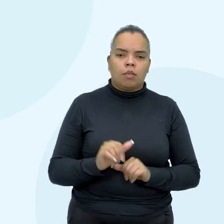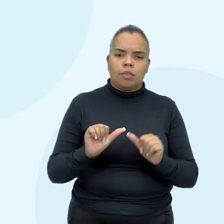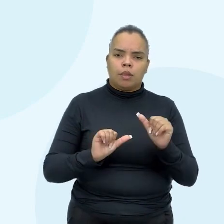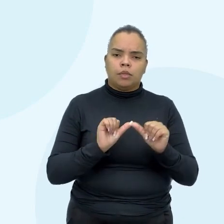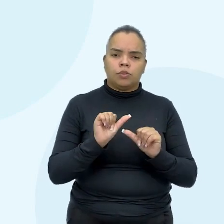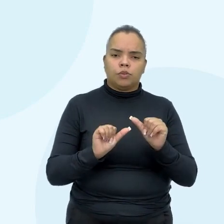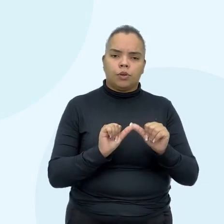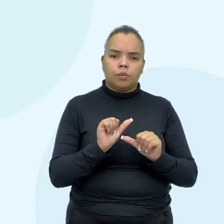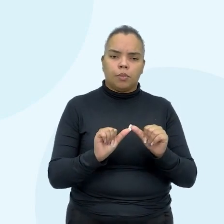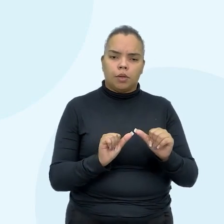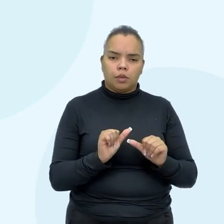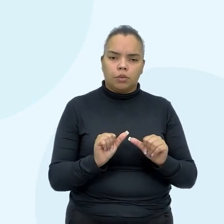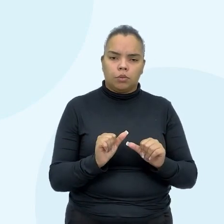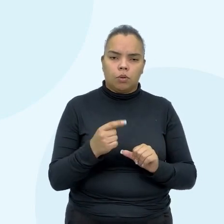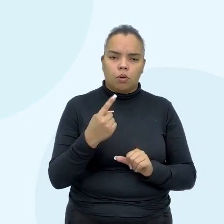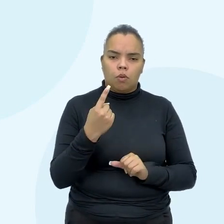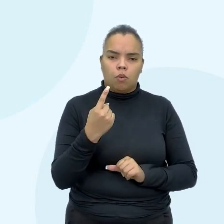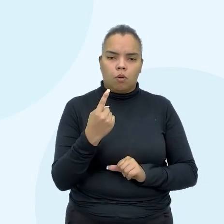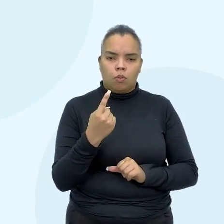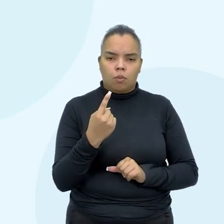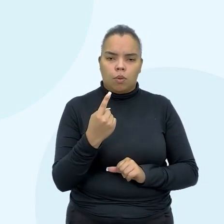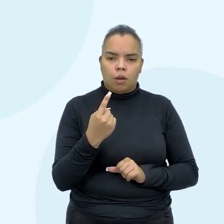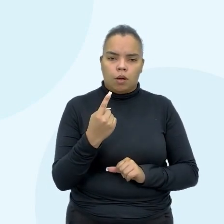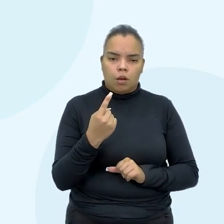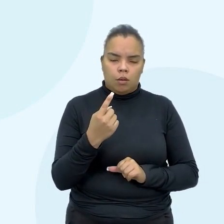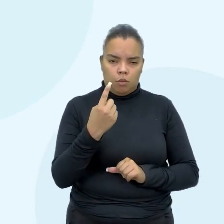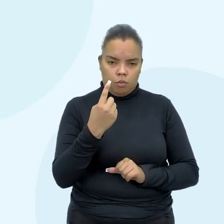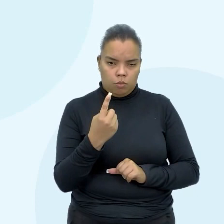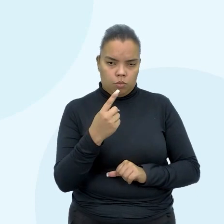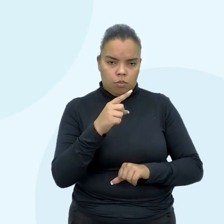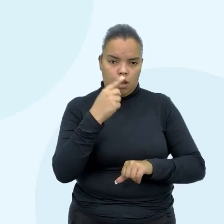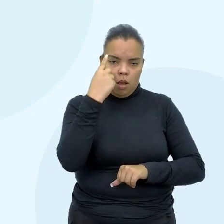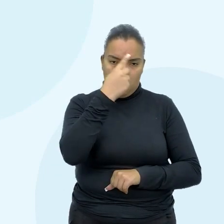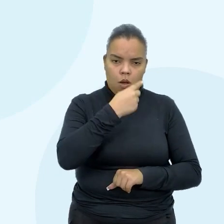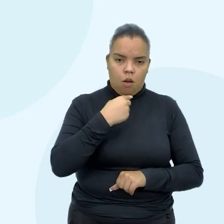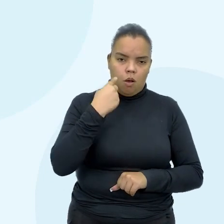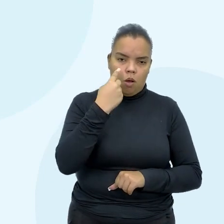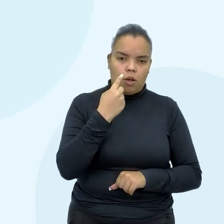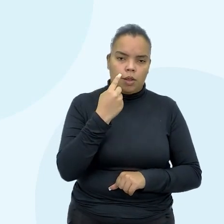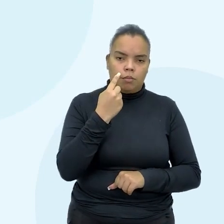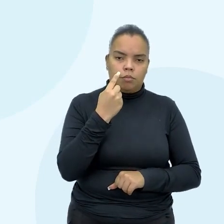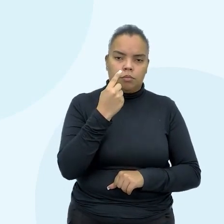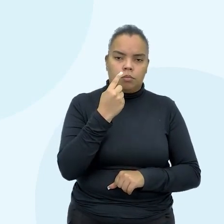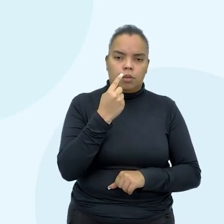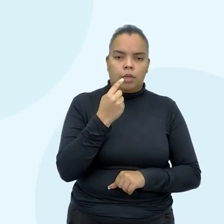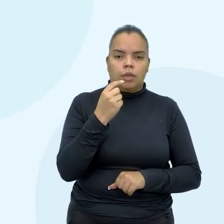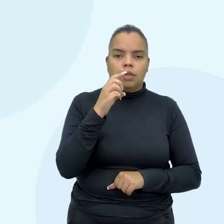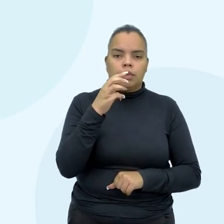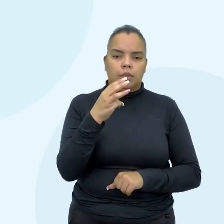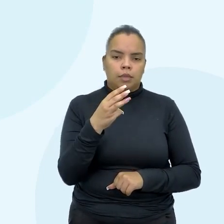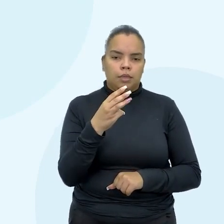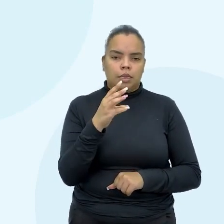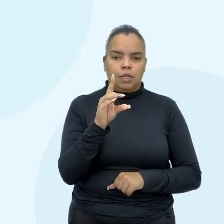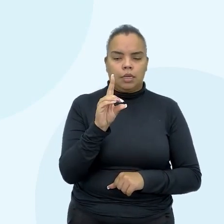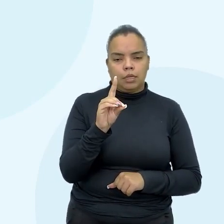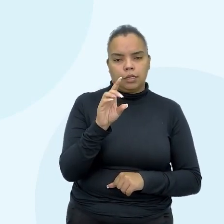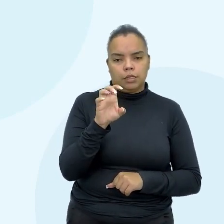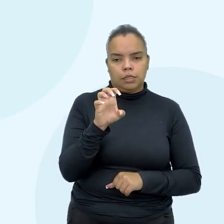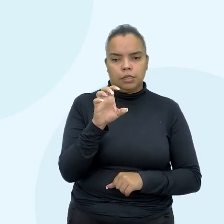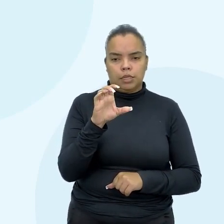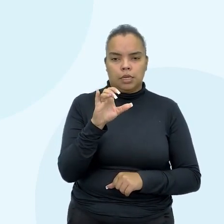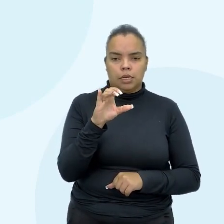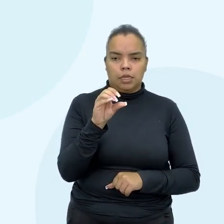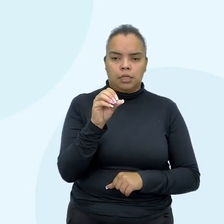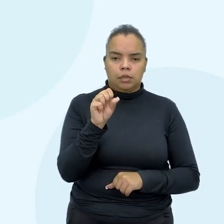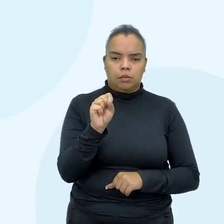transformando a hora em 3 décimos. Temos exatamente 1 hora e 18 minutos, que para uma questão de cálculo vamos arredondar